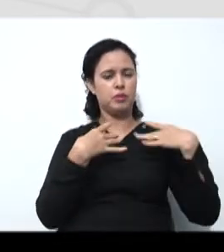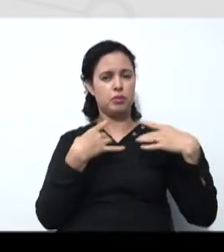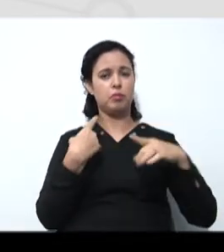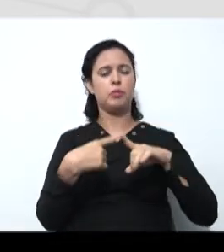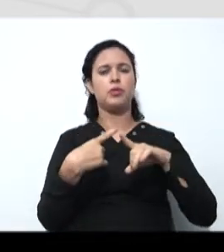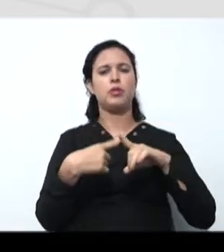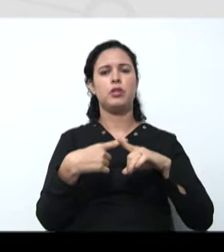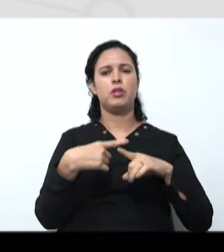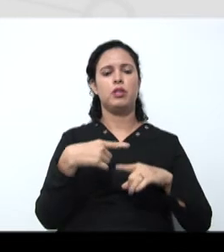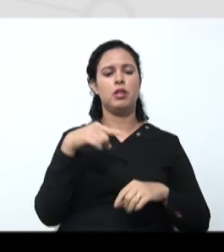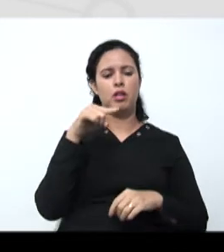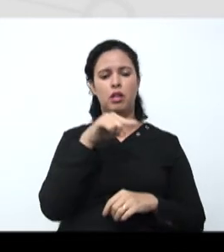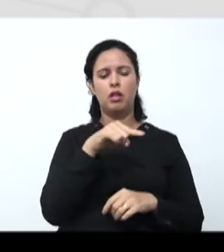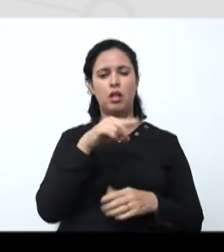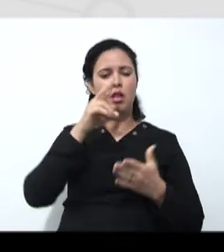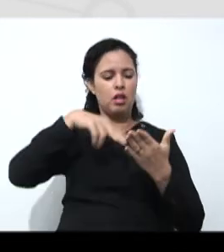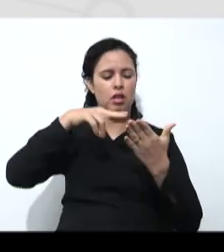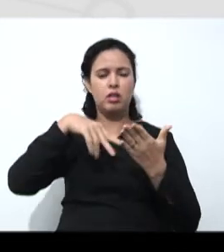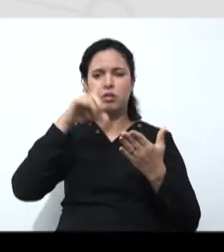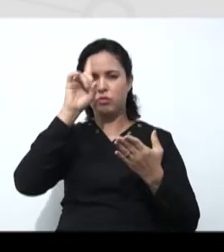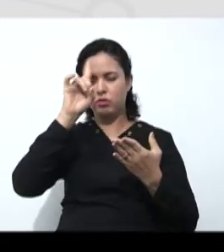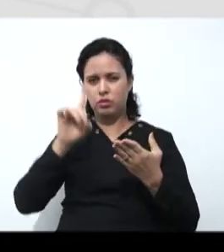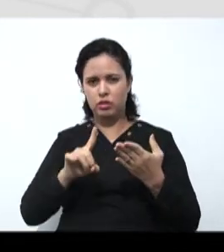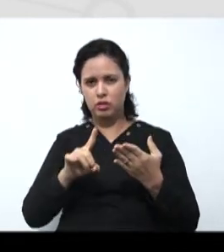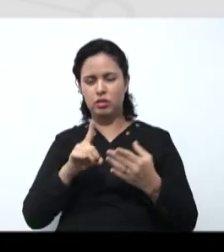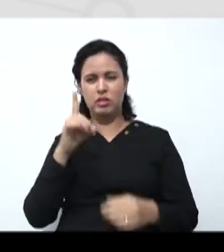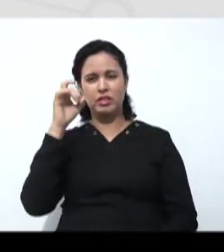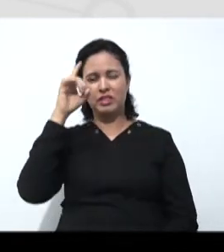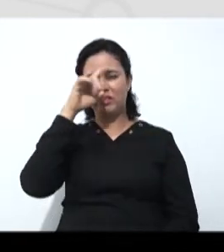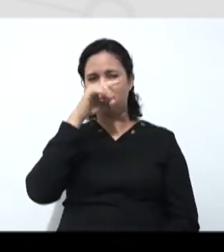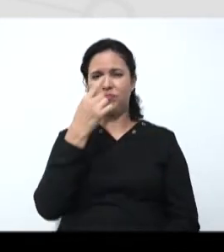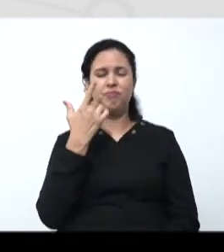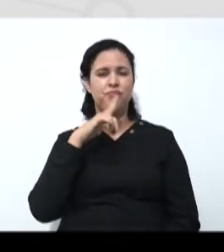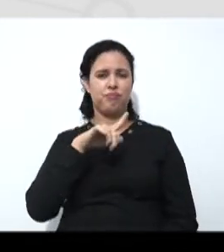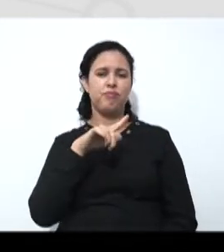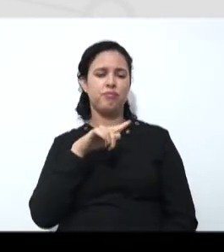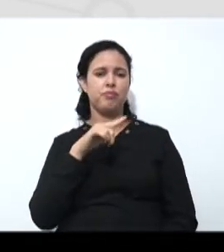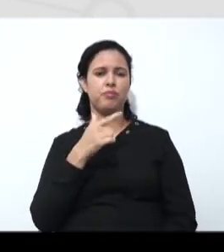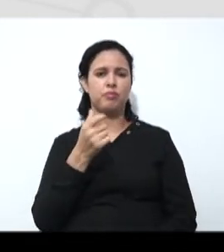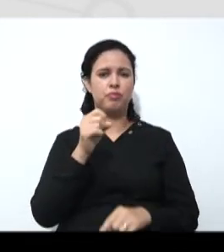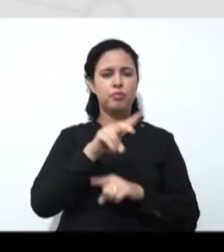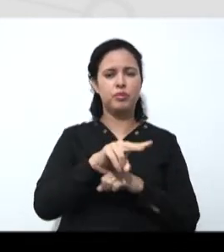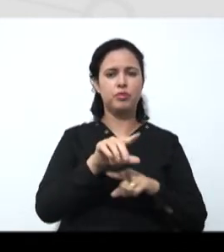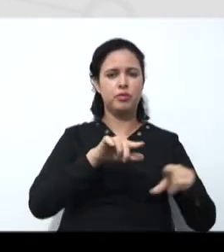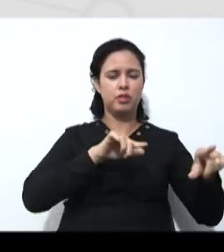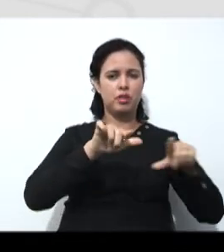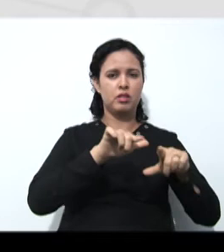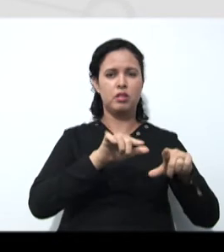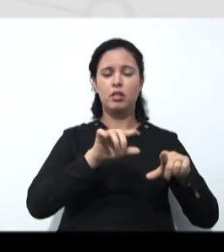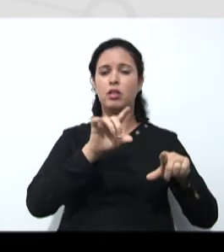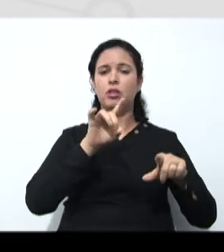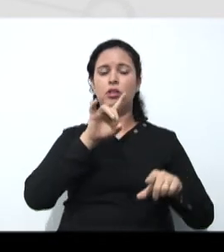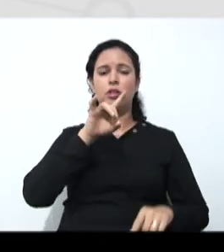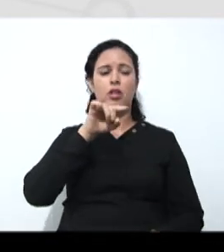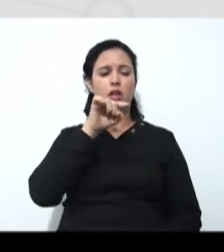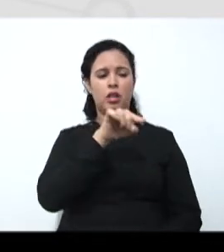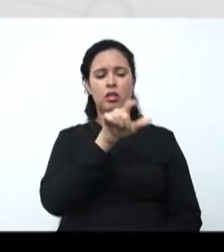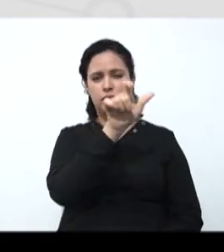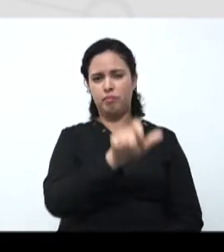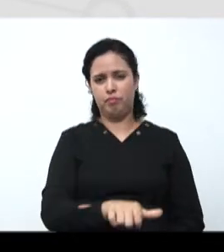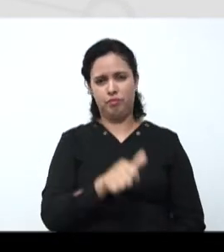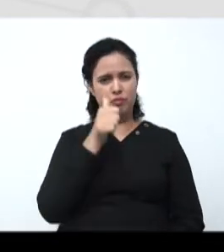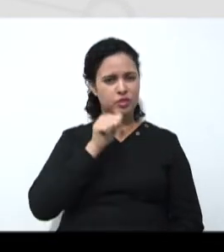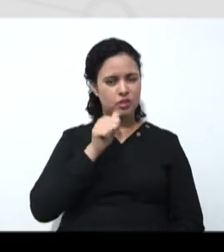semi-analfabeta, sentia dificuldade de entrar no mercado de trabalho. Tudo que ela possuía era uma máquina de costura e começou